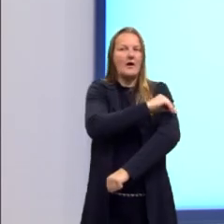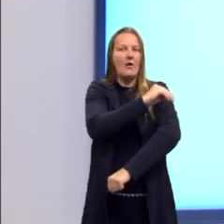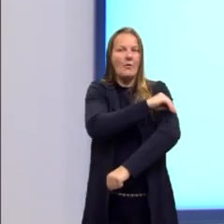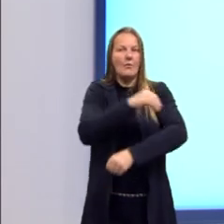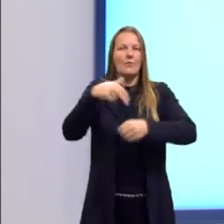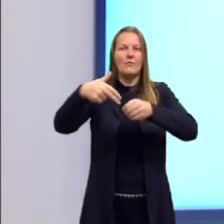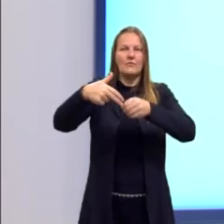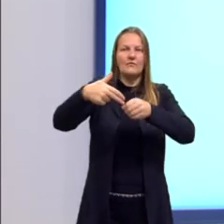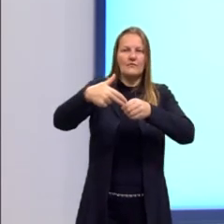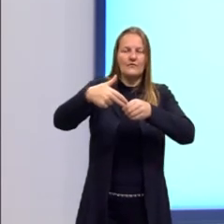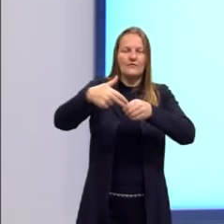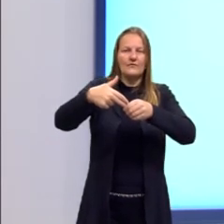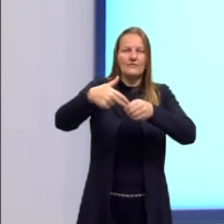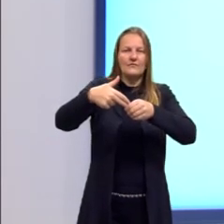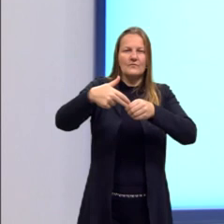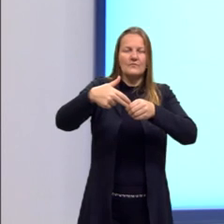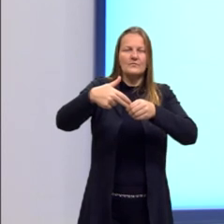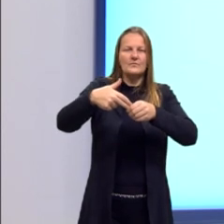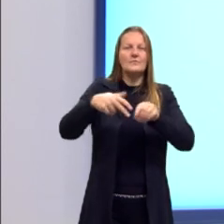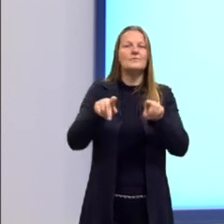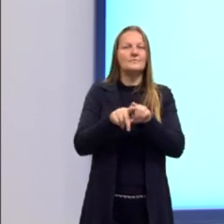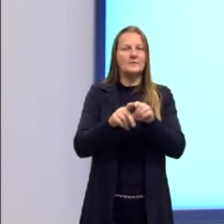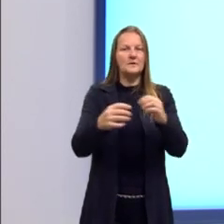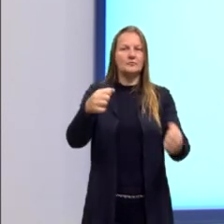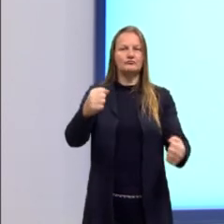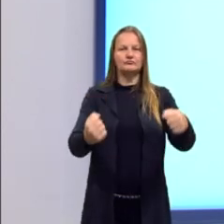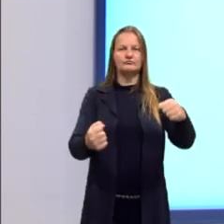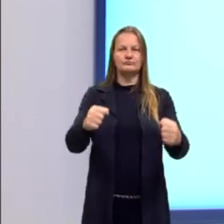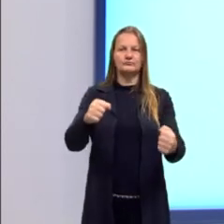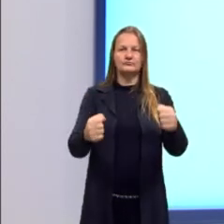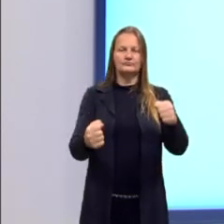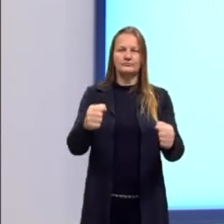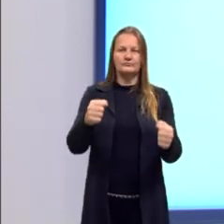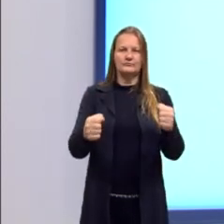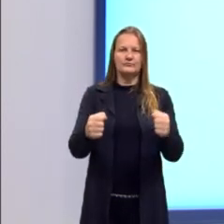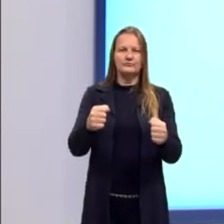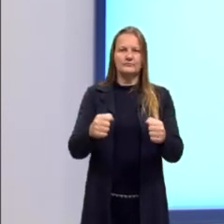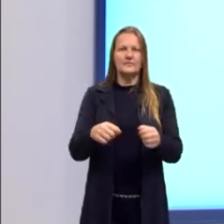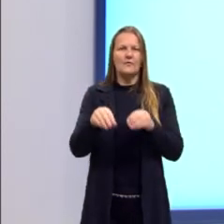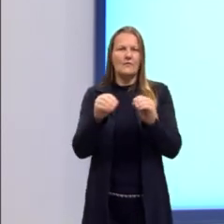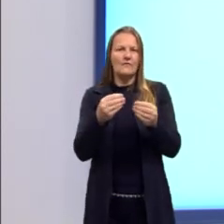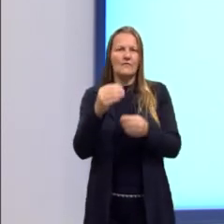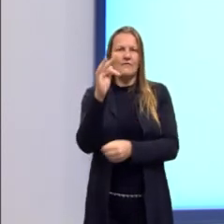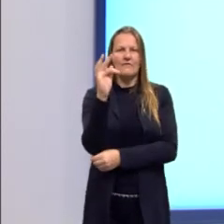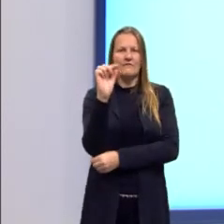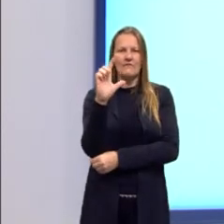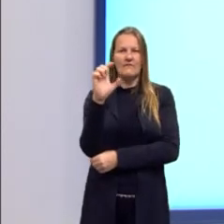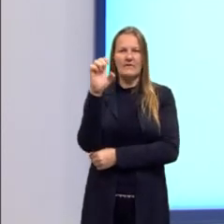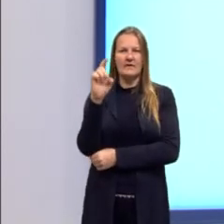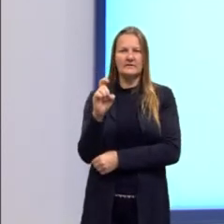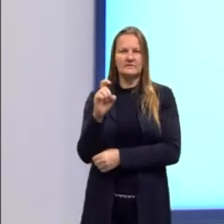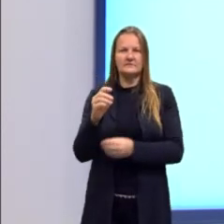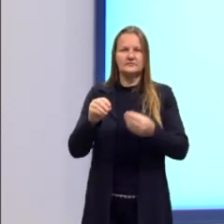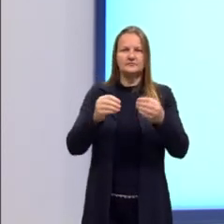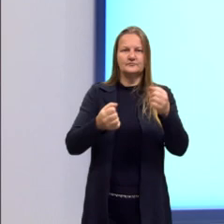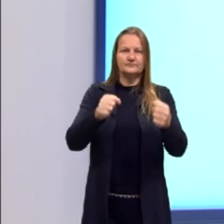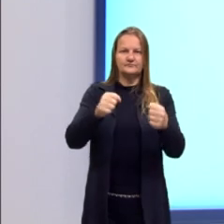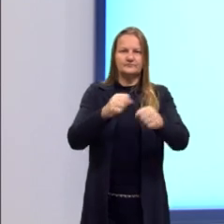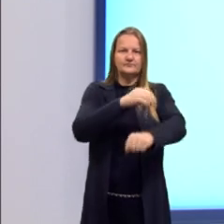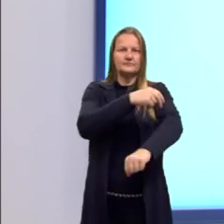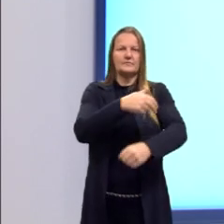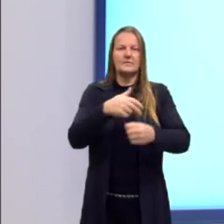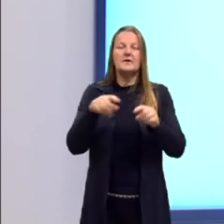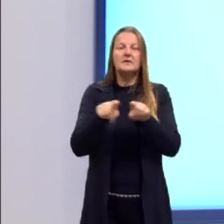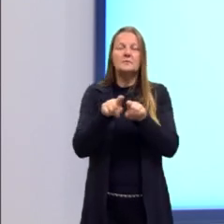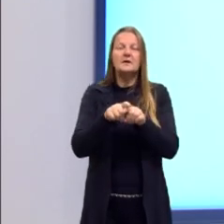que tem nos postos de combustível para os carros carros Flex carros movidos a álcool também temos